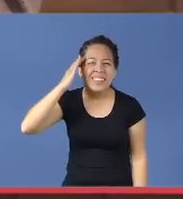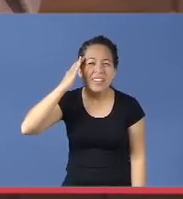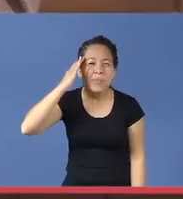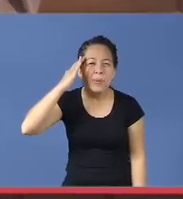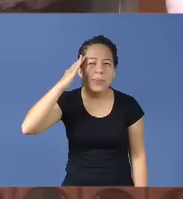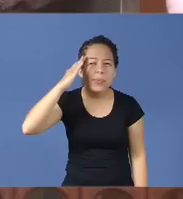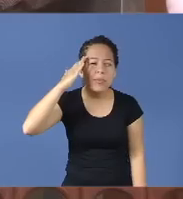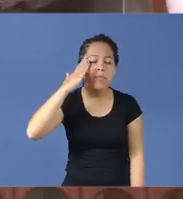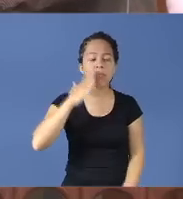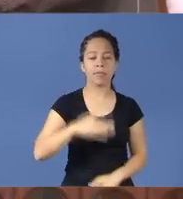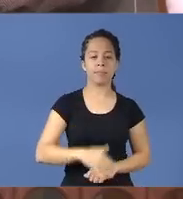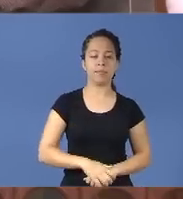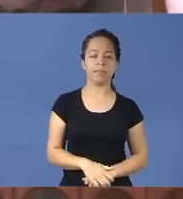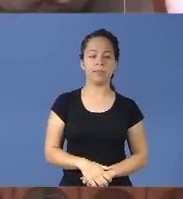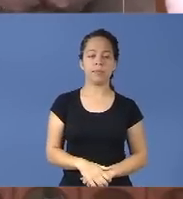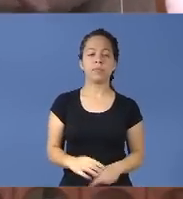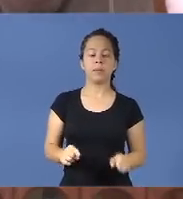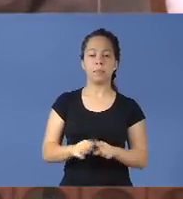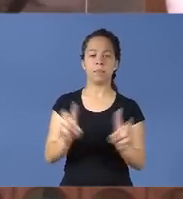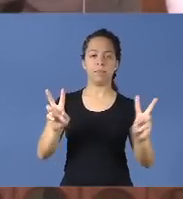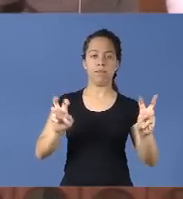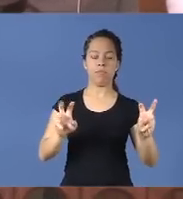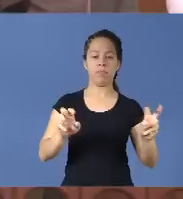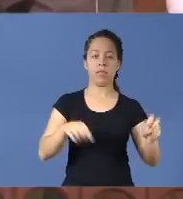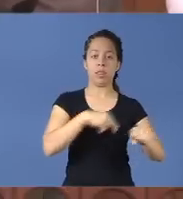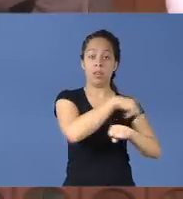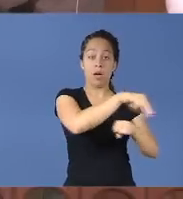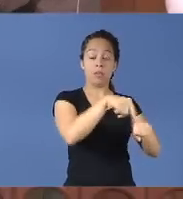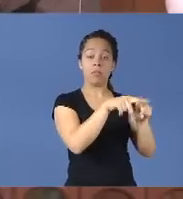Reforma da nação. Agora o próximo